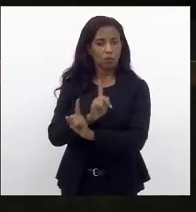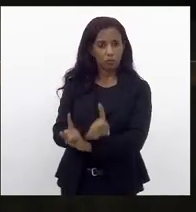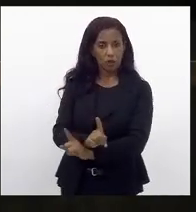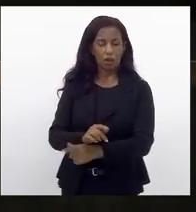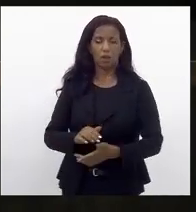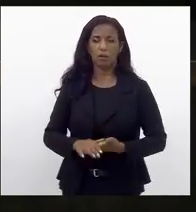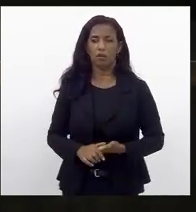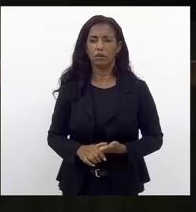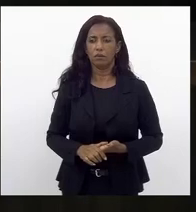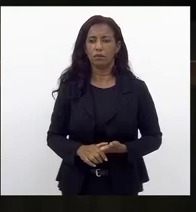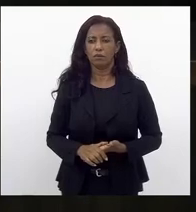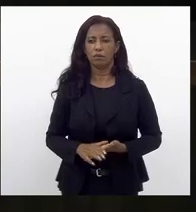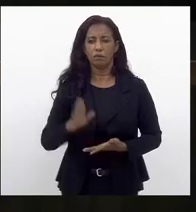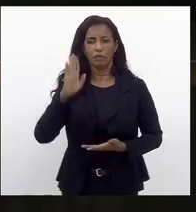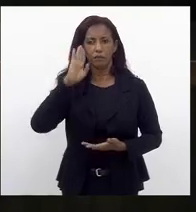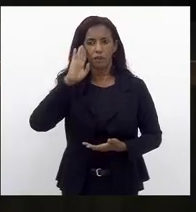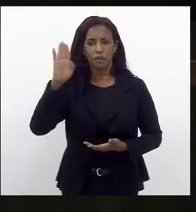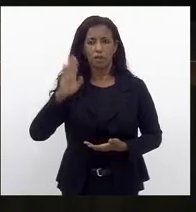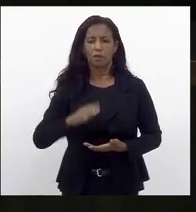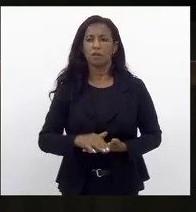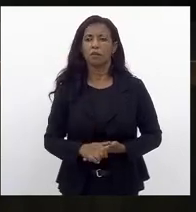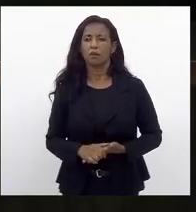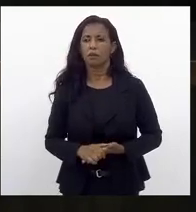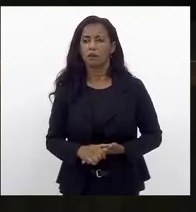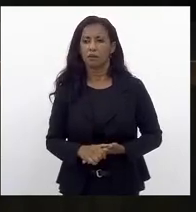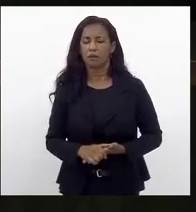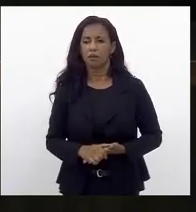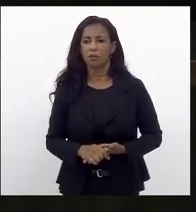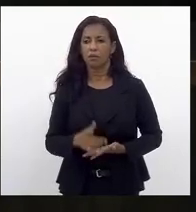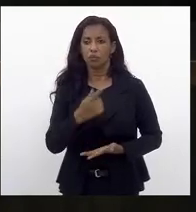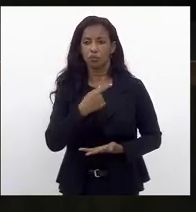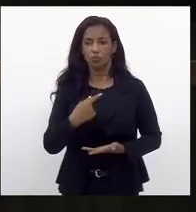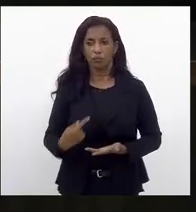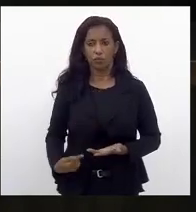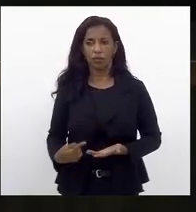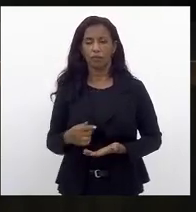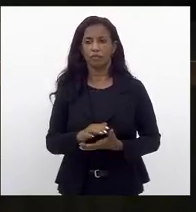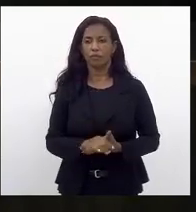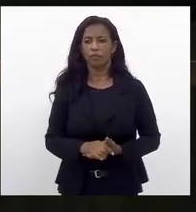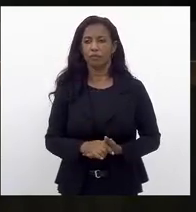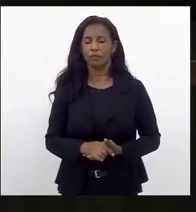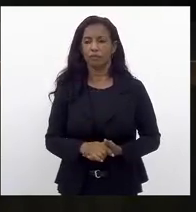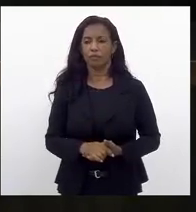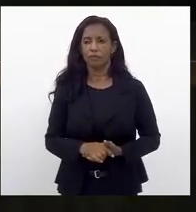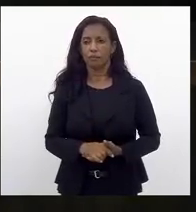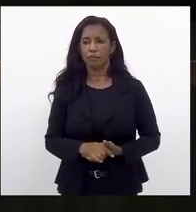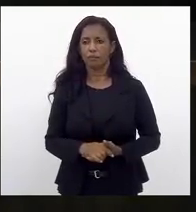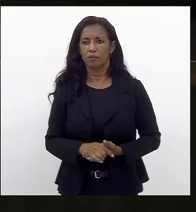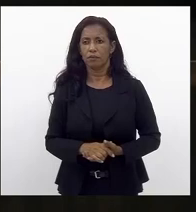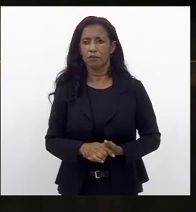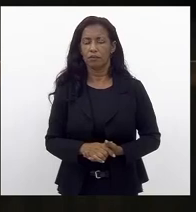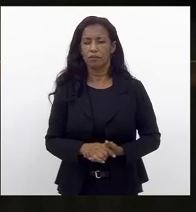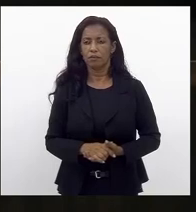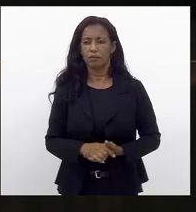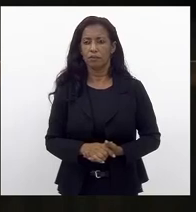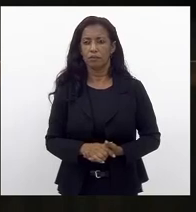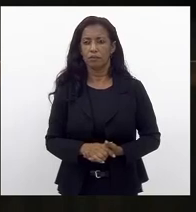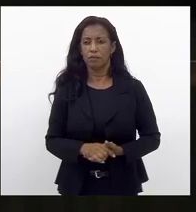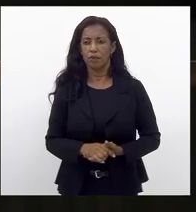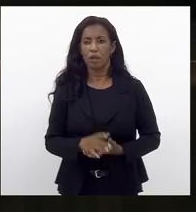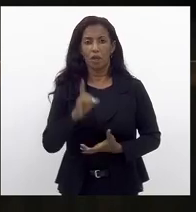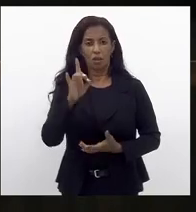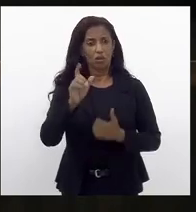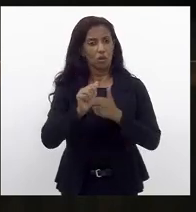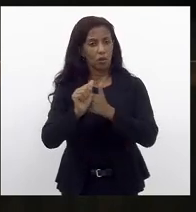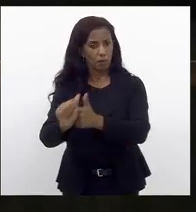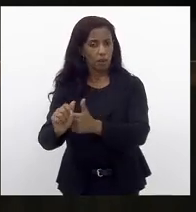vem e principalmente dos investimentos públicos dos governantes em E é só